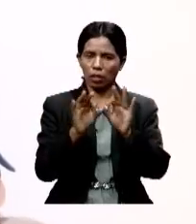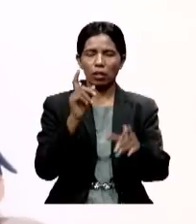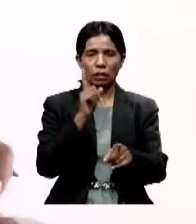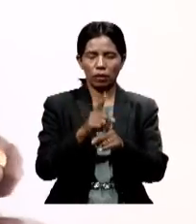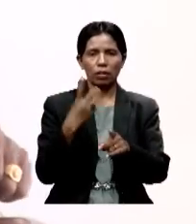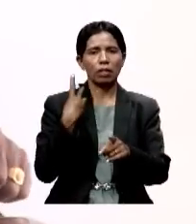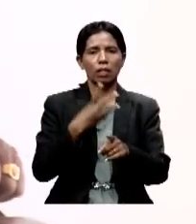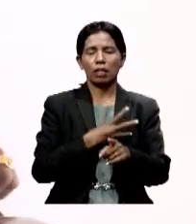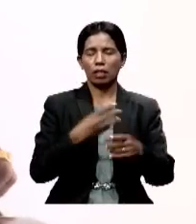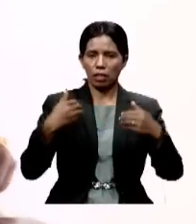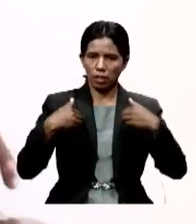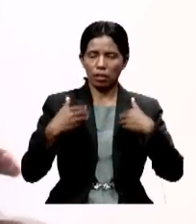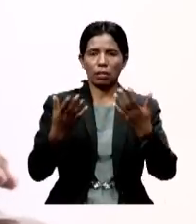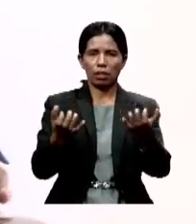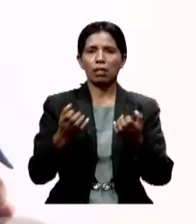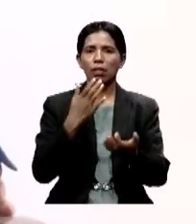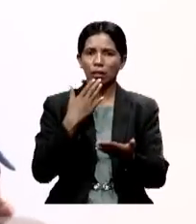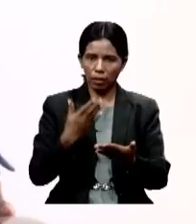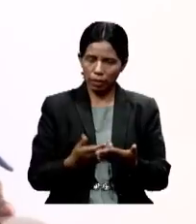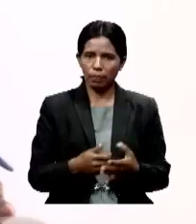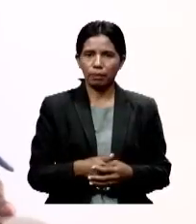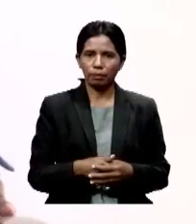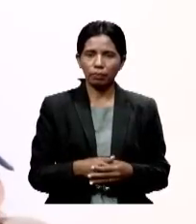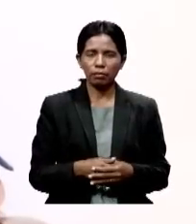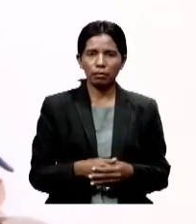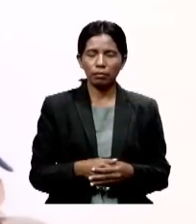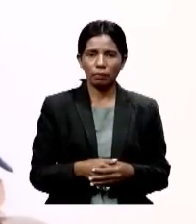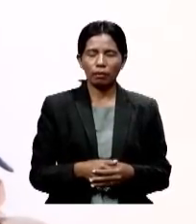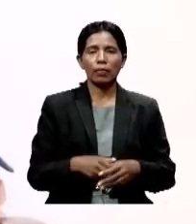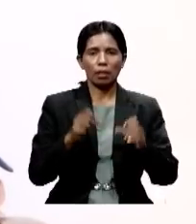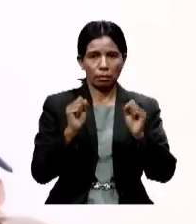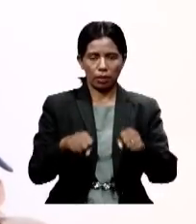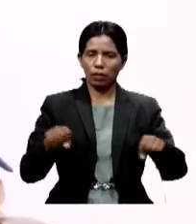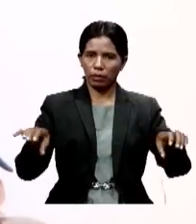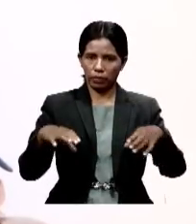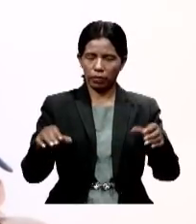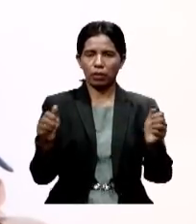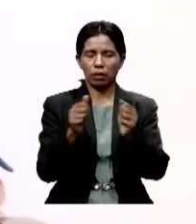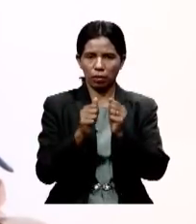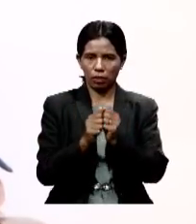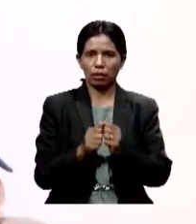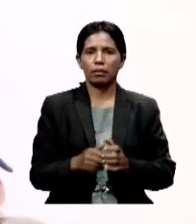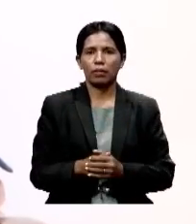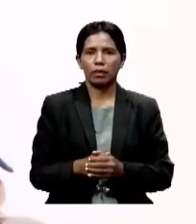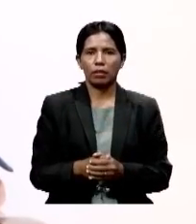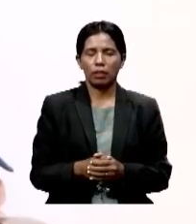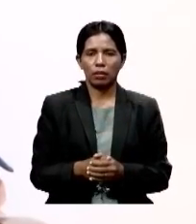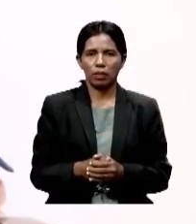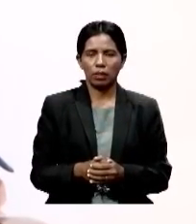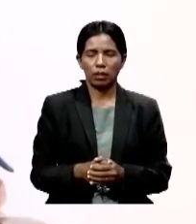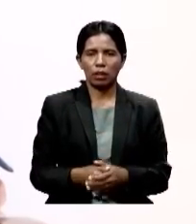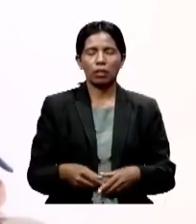ia vontade ne be maka dia para servisu asegura